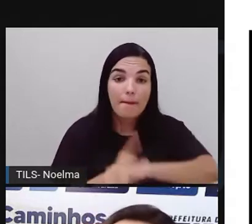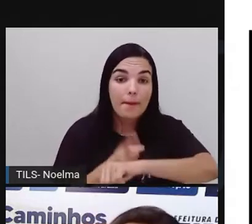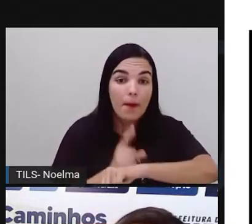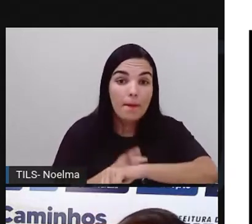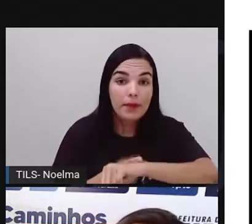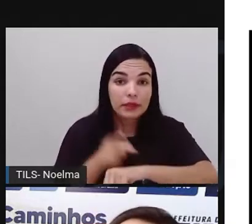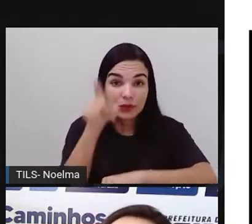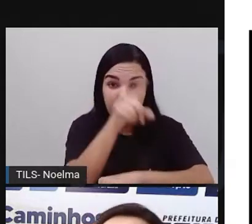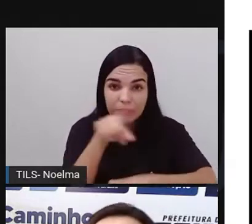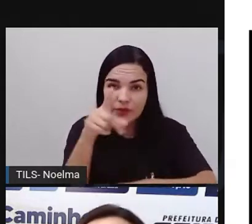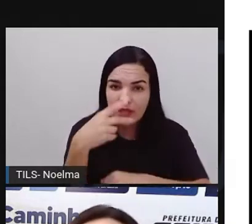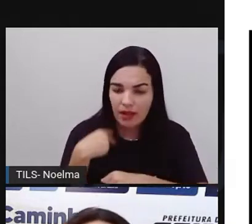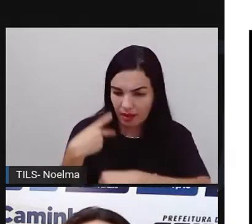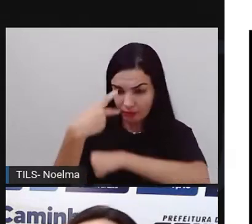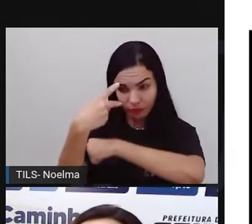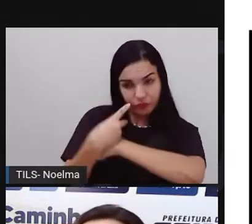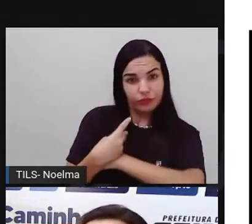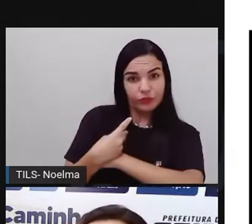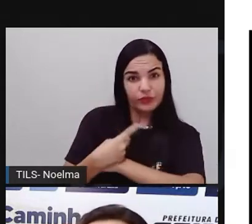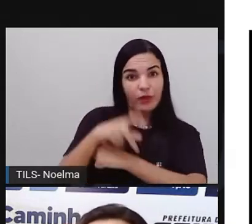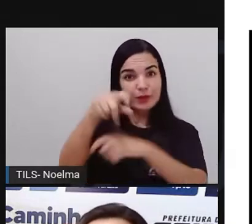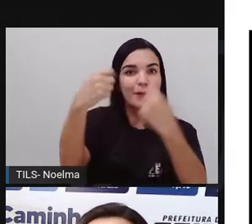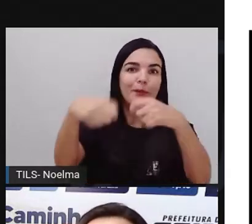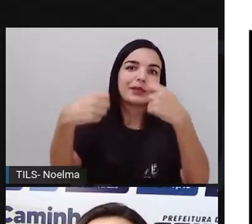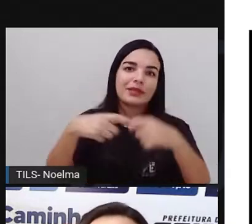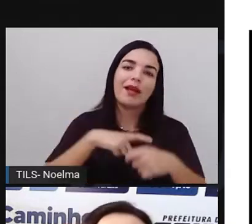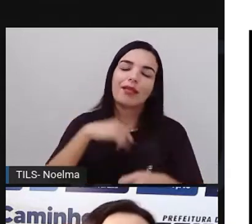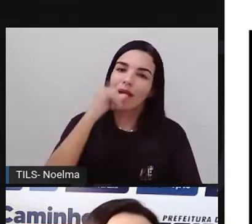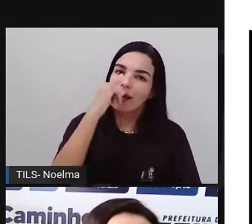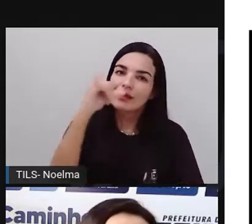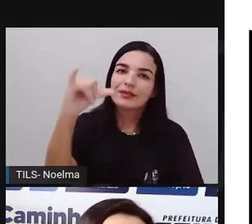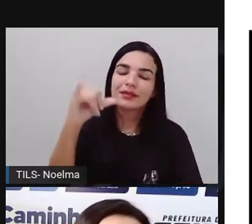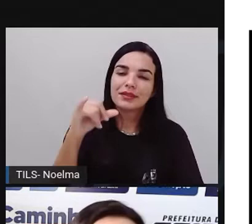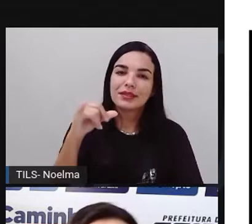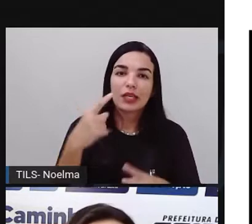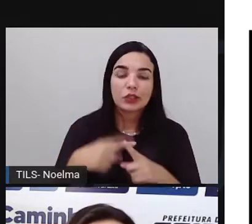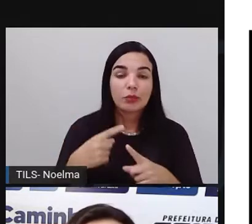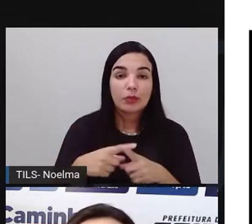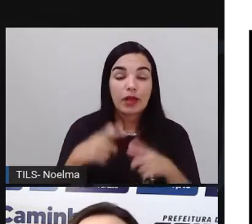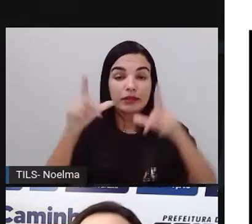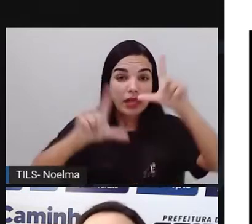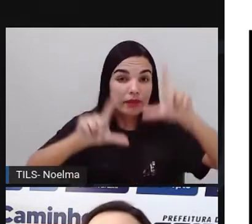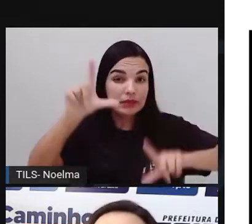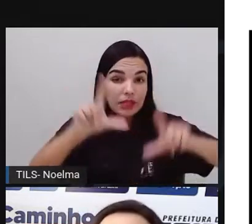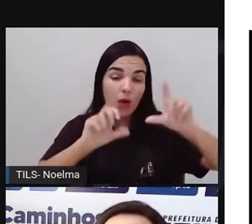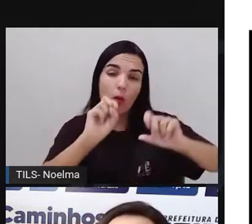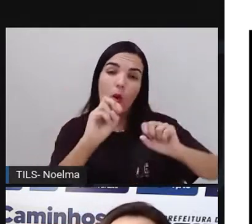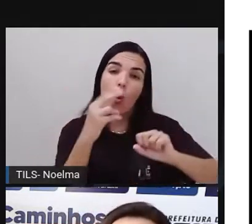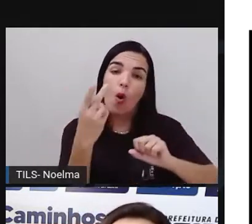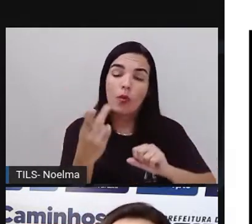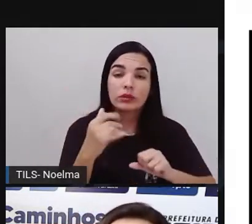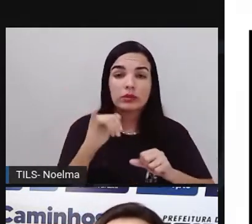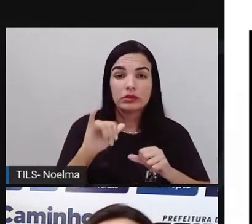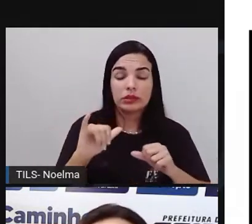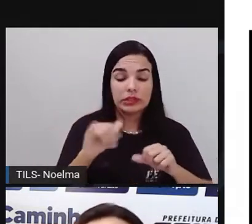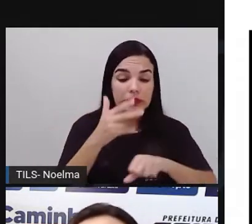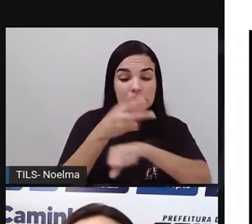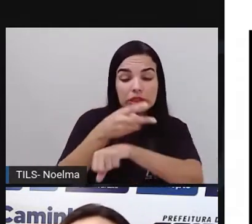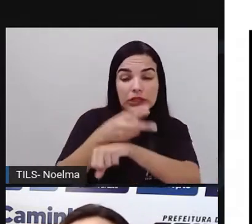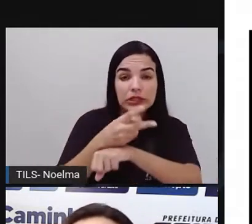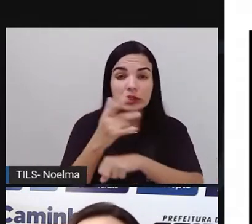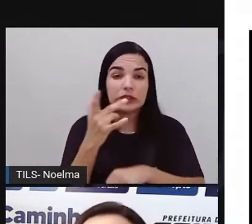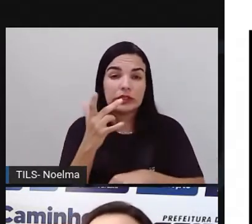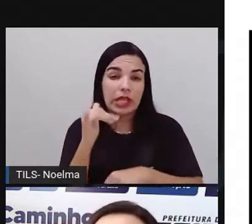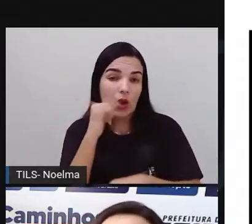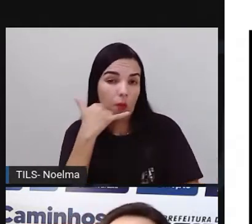me assistindo, você está aí utilizando a eletricidade, seja através da televisão, ou seja aí assistindo no